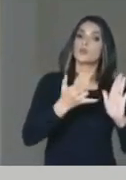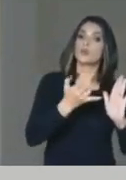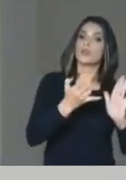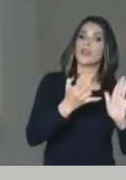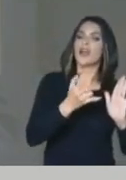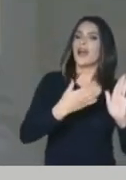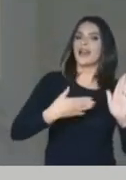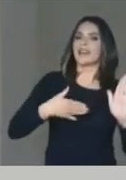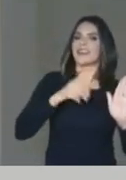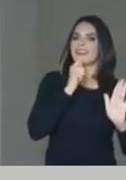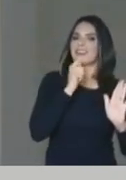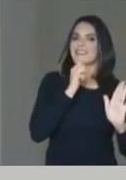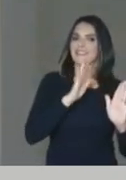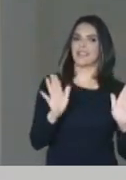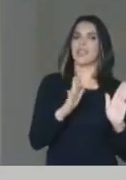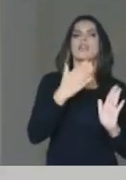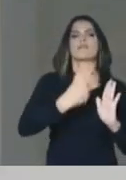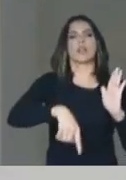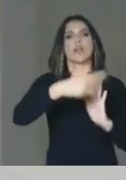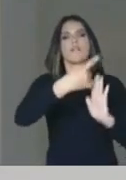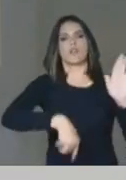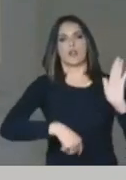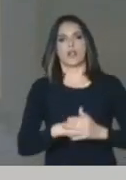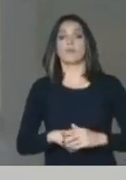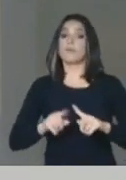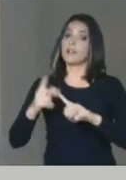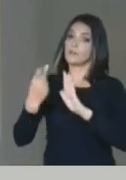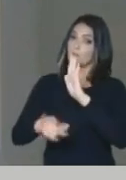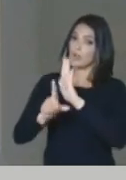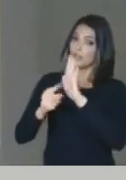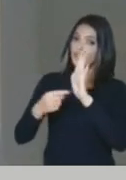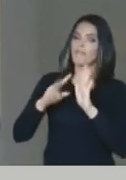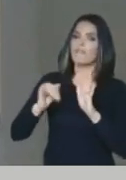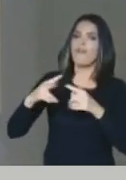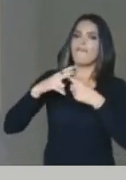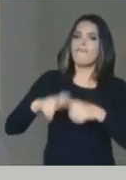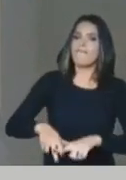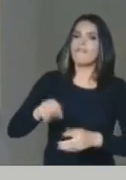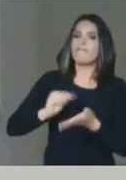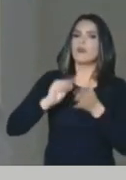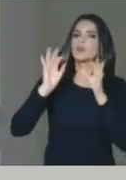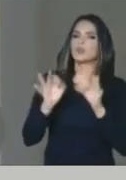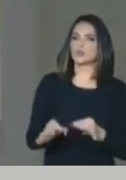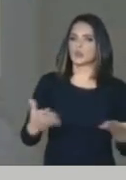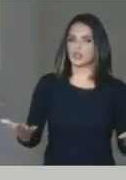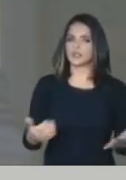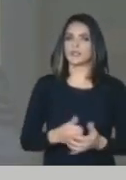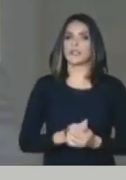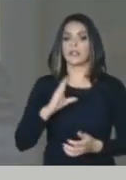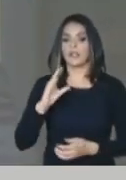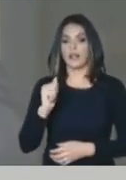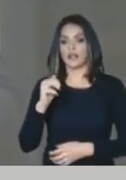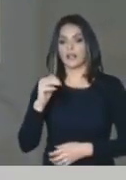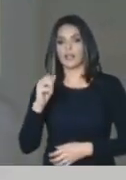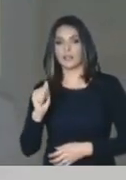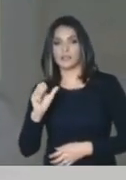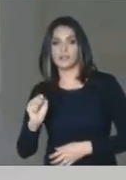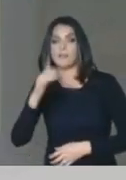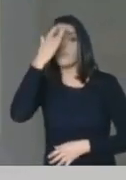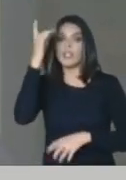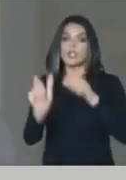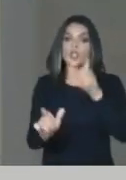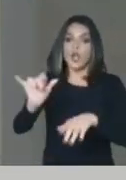é um projeto que vem corrigir muitas injustiças. Corrigir injustiças com os CACs, que